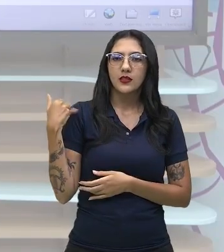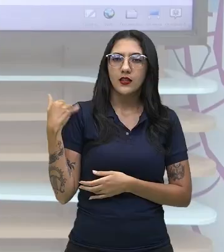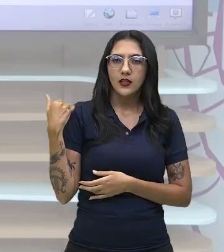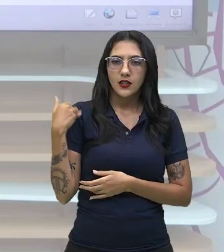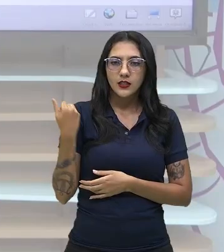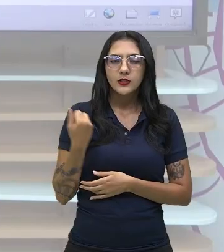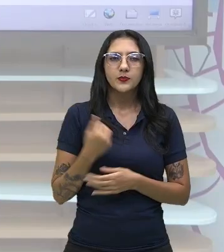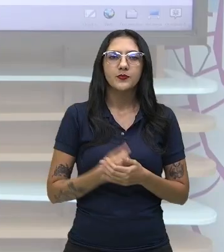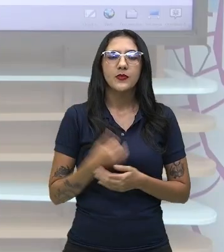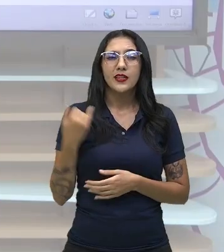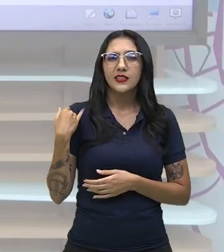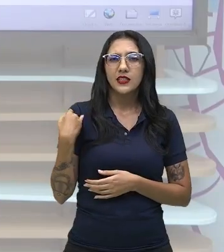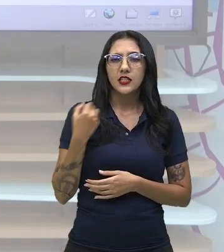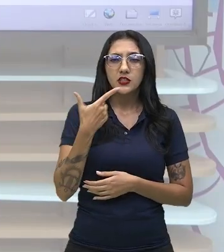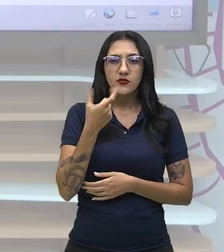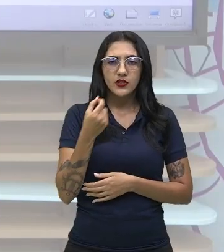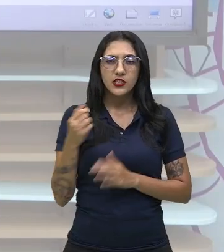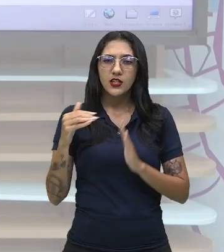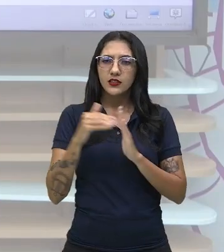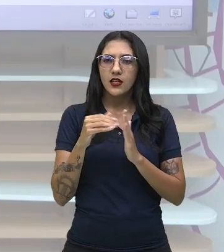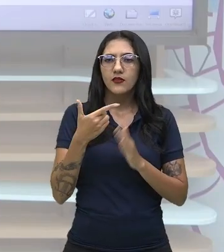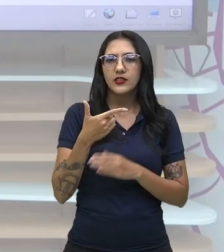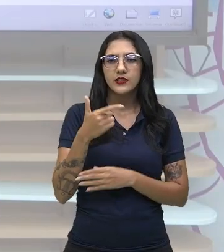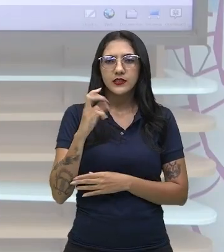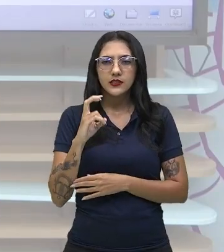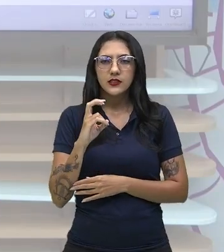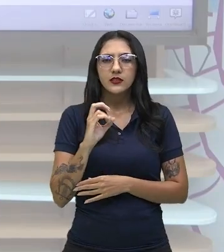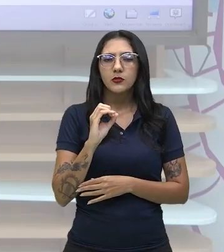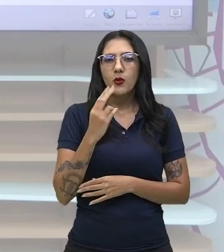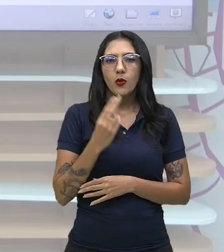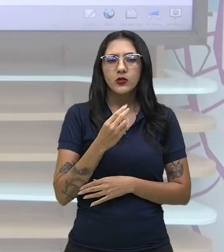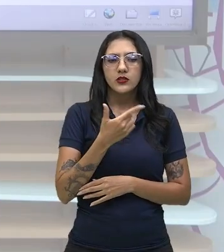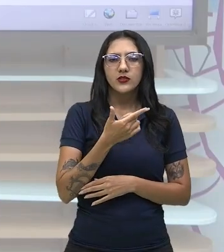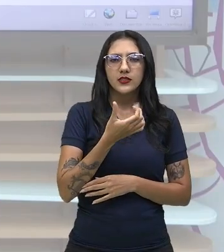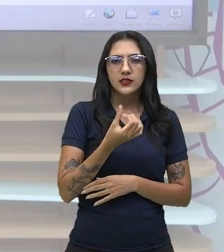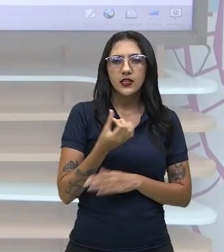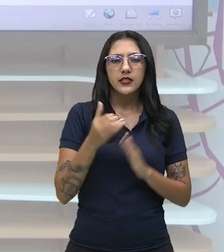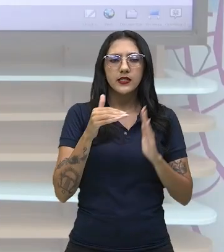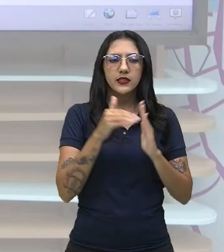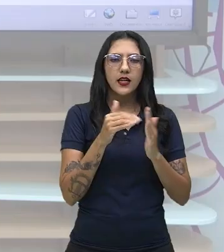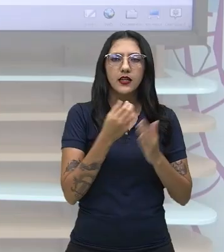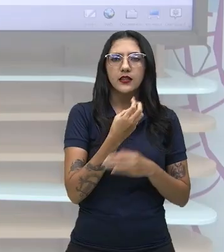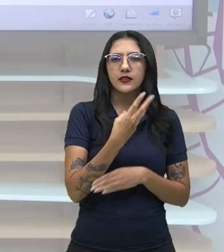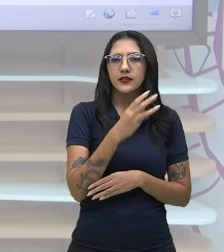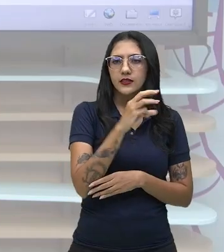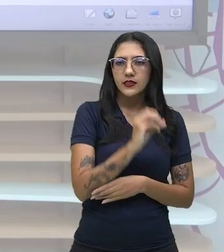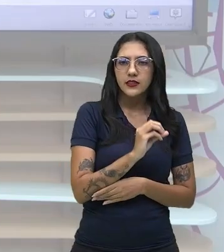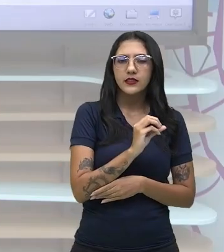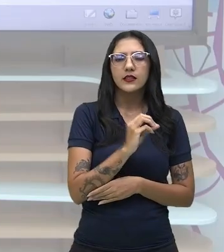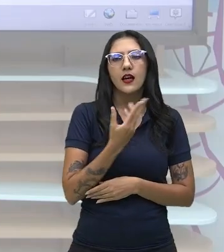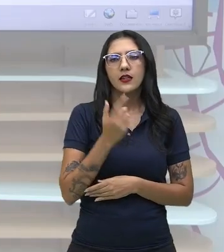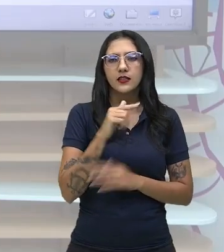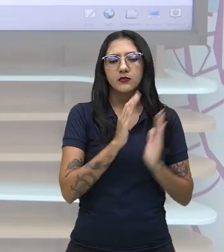de 20 até 25 anos, de 26 a 30 anos, de 31 até 35 anos, e vou dividindo ali